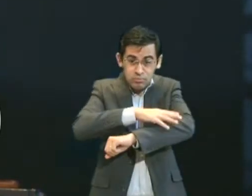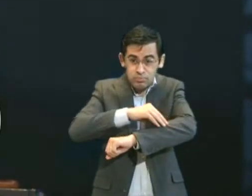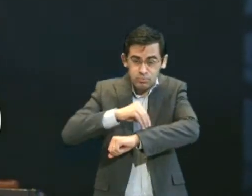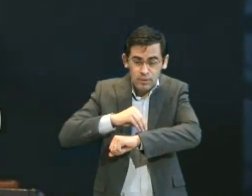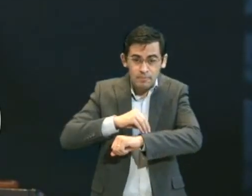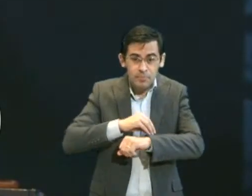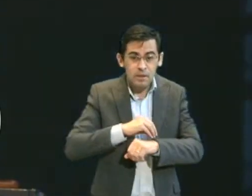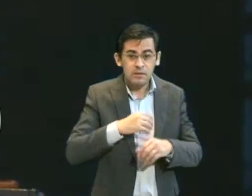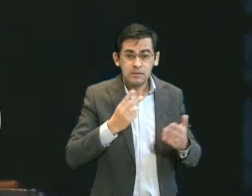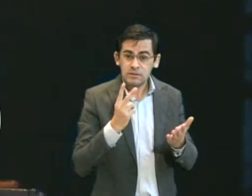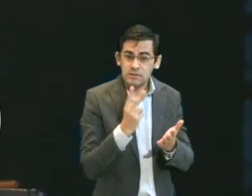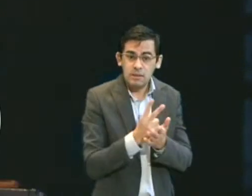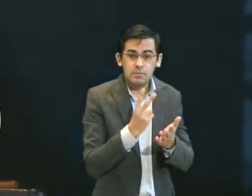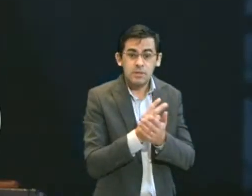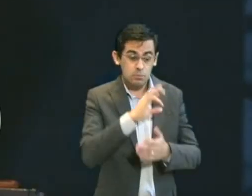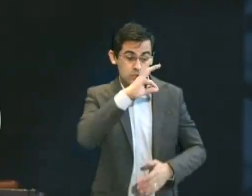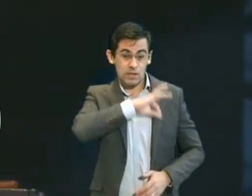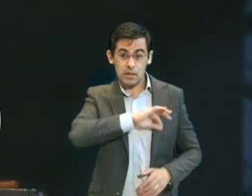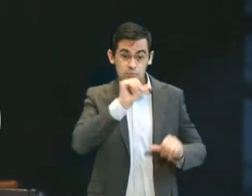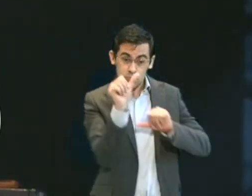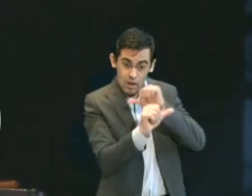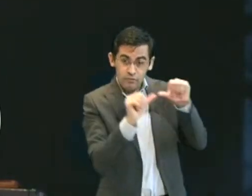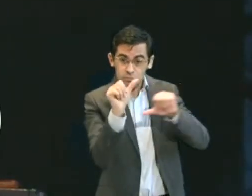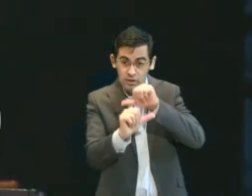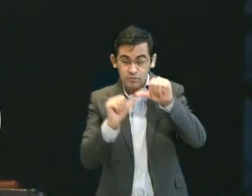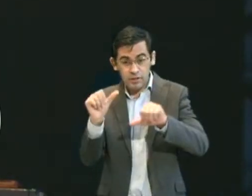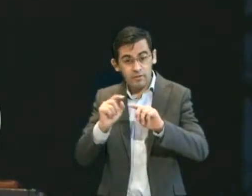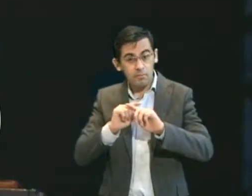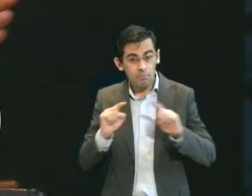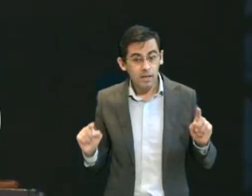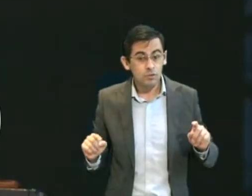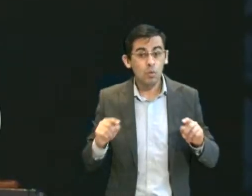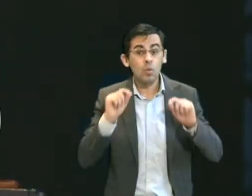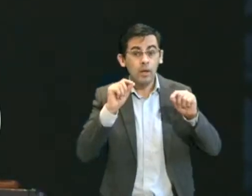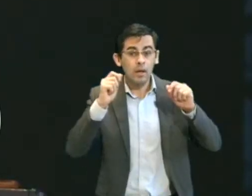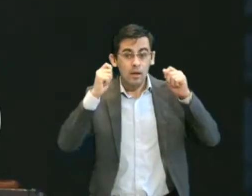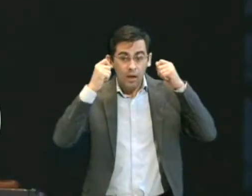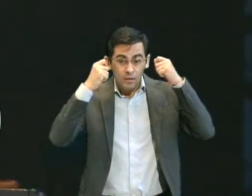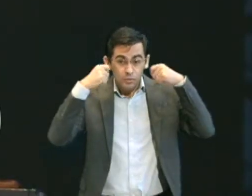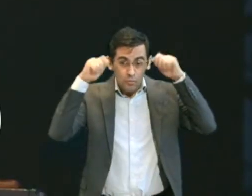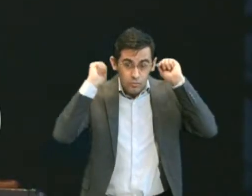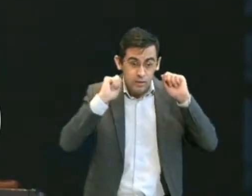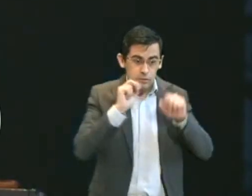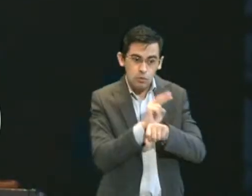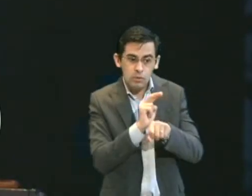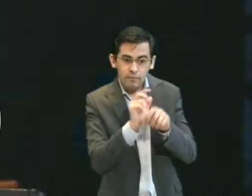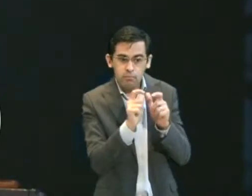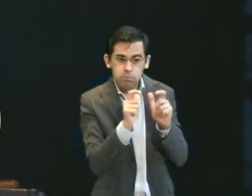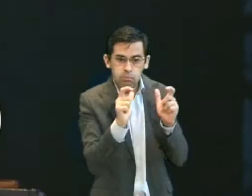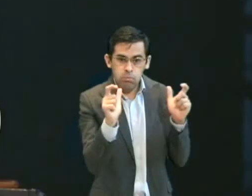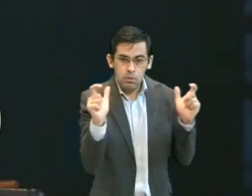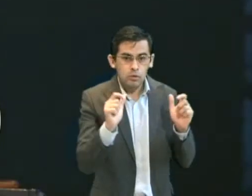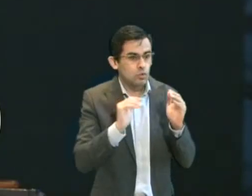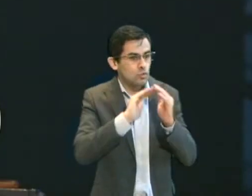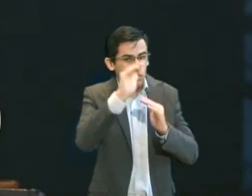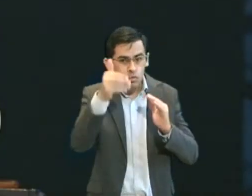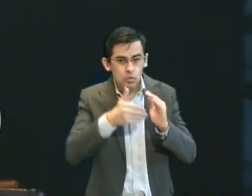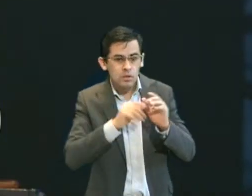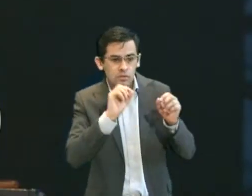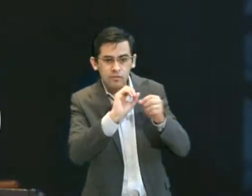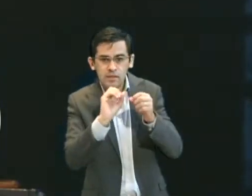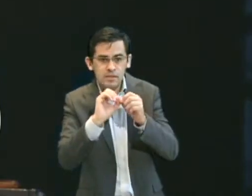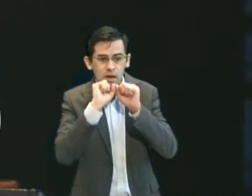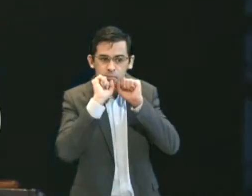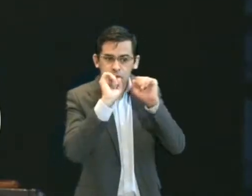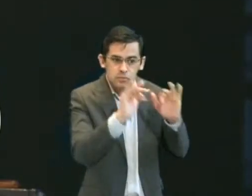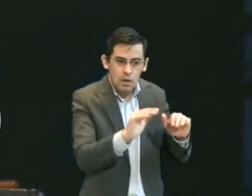Eles mudavam o salário dele todas as vezes, mas o rebanho que ele cuidava multiplicava mais do que os outros. O que ele punha a mão dava certo.